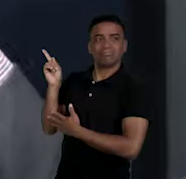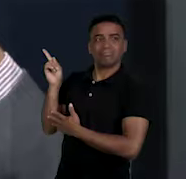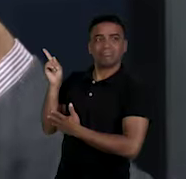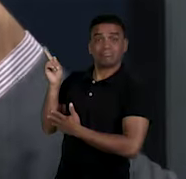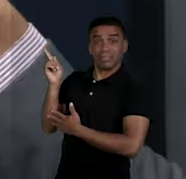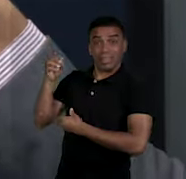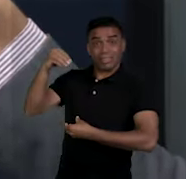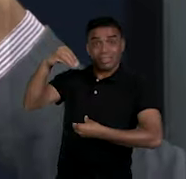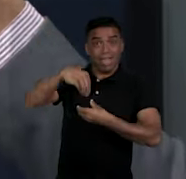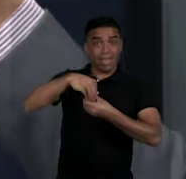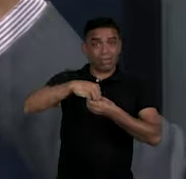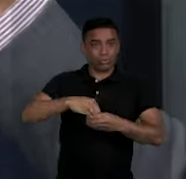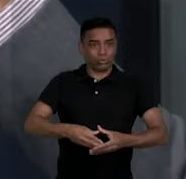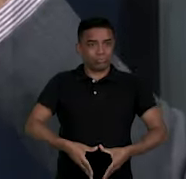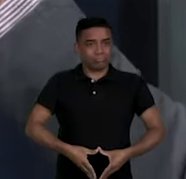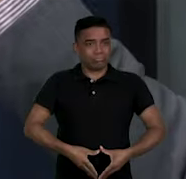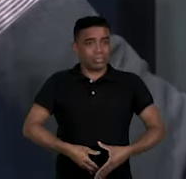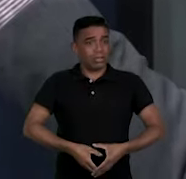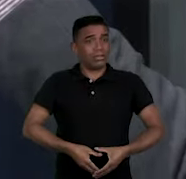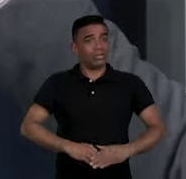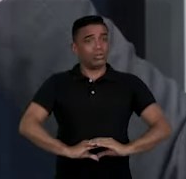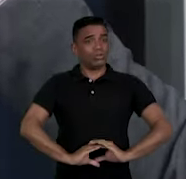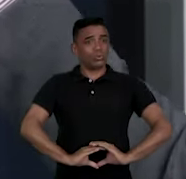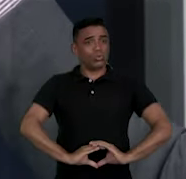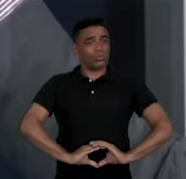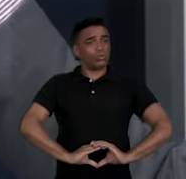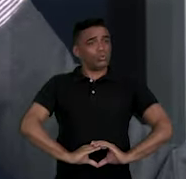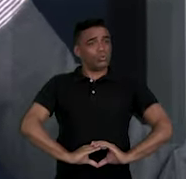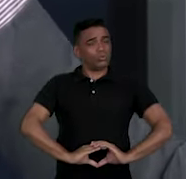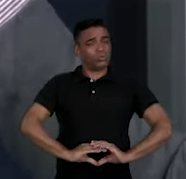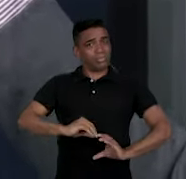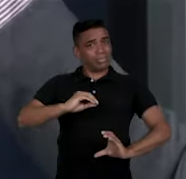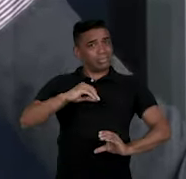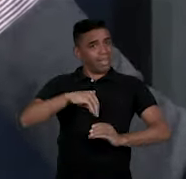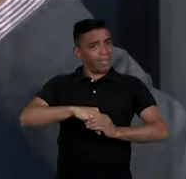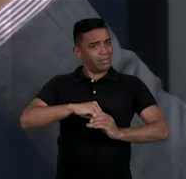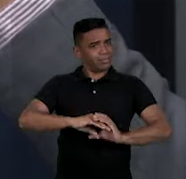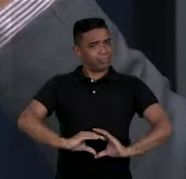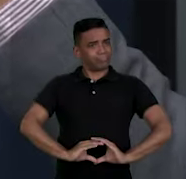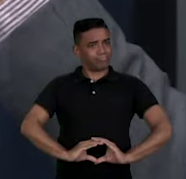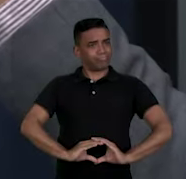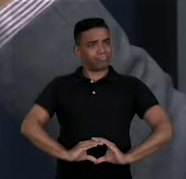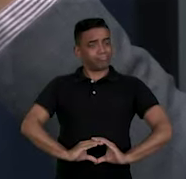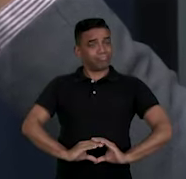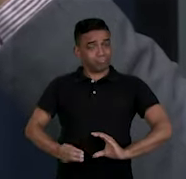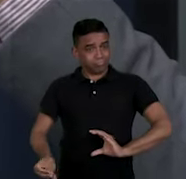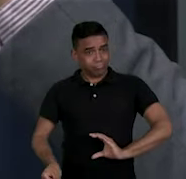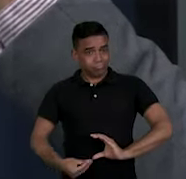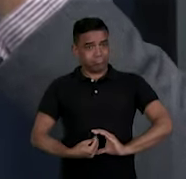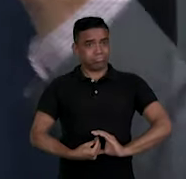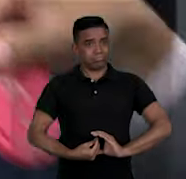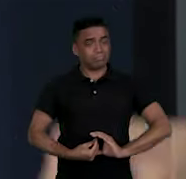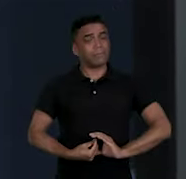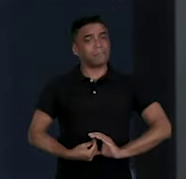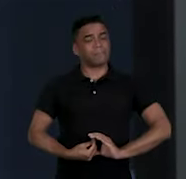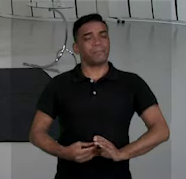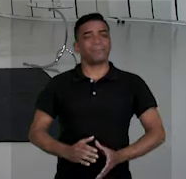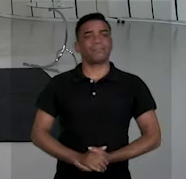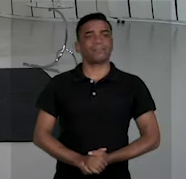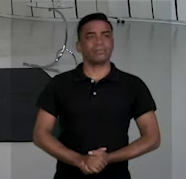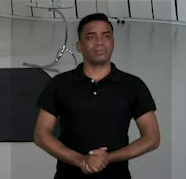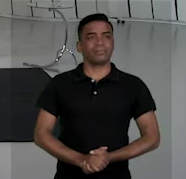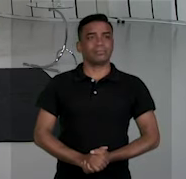uterina, esse daqui é um tipo de DIU, né? E aí seria o DIU dentro da cavidade uterina, ele fica lá dentro, né? E